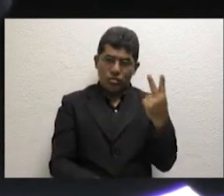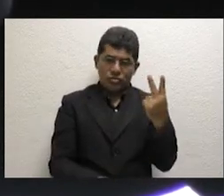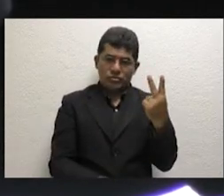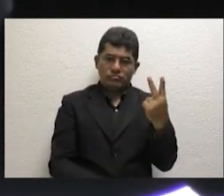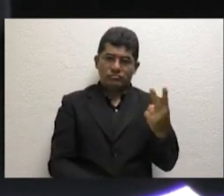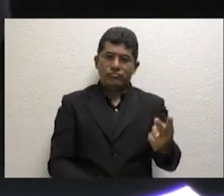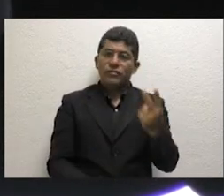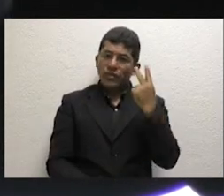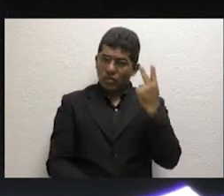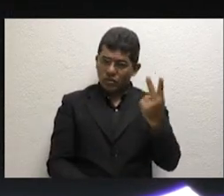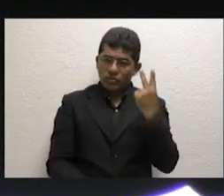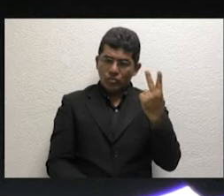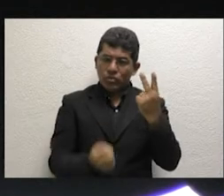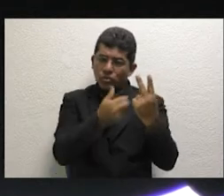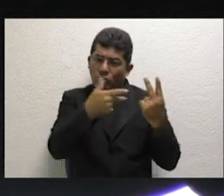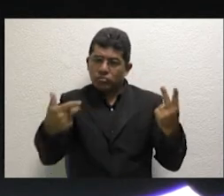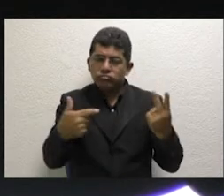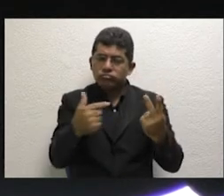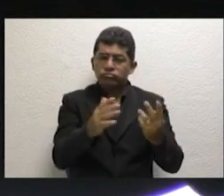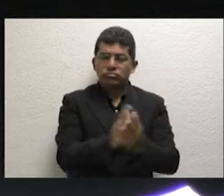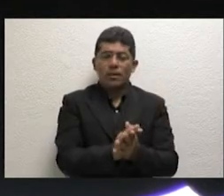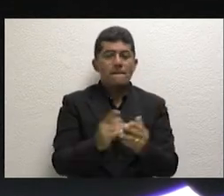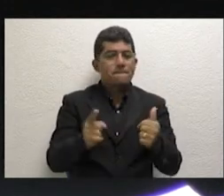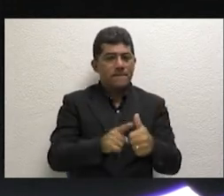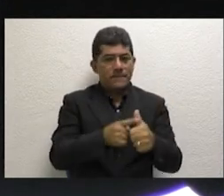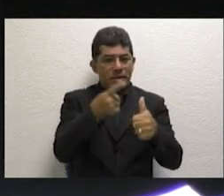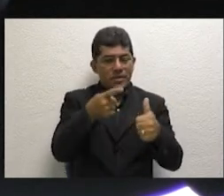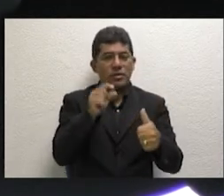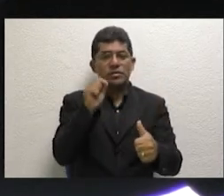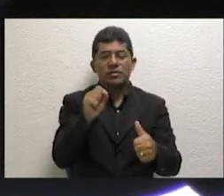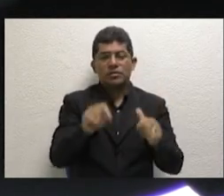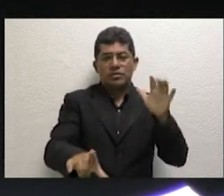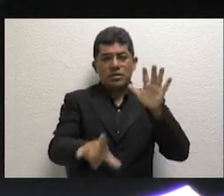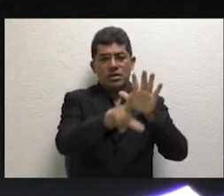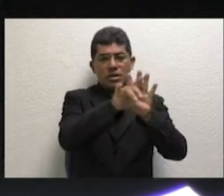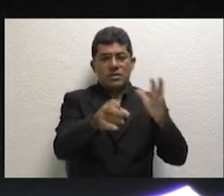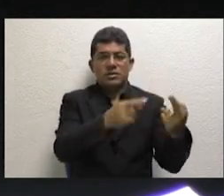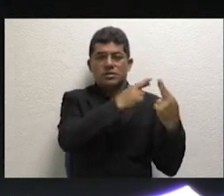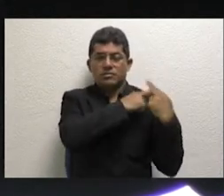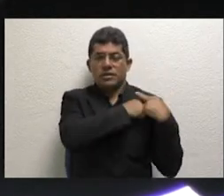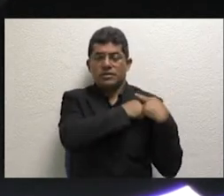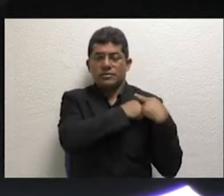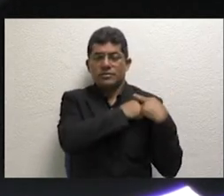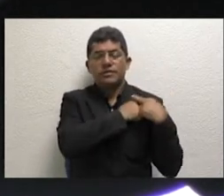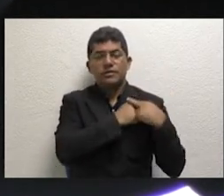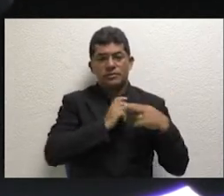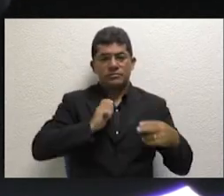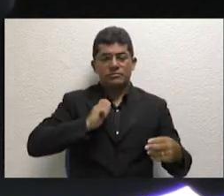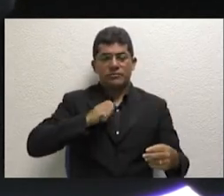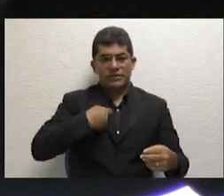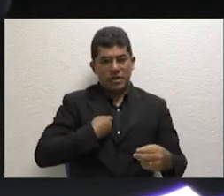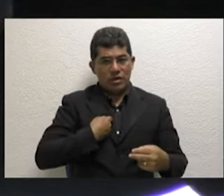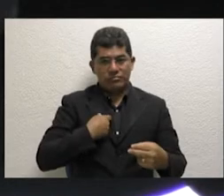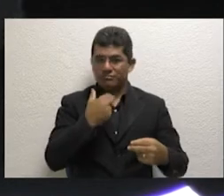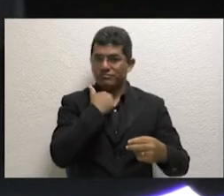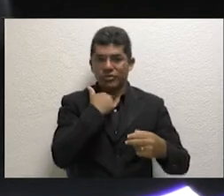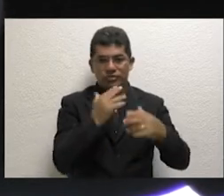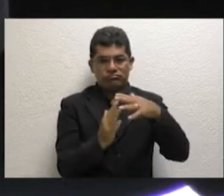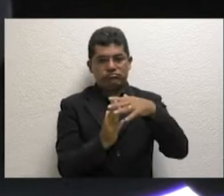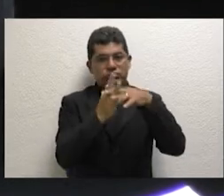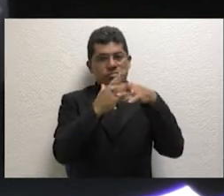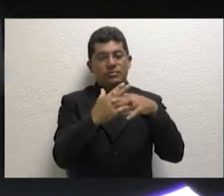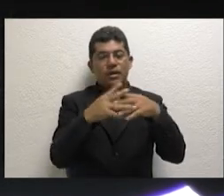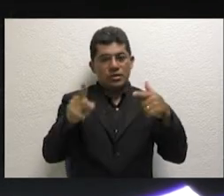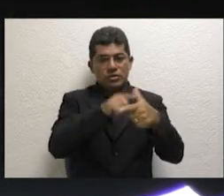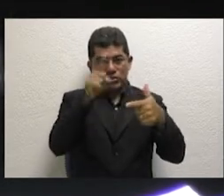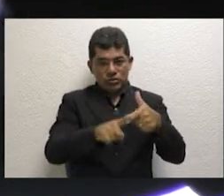dois impasses dois o primeiro é a questão da lei de responsabilidade fiscal que não pode ser ignorada e